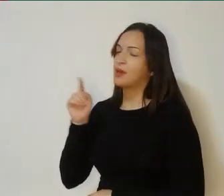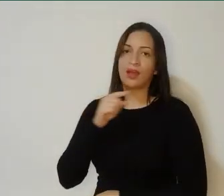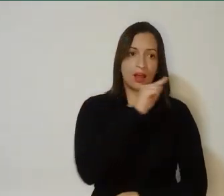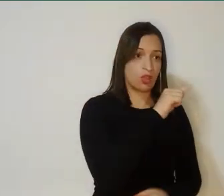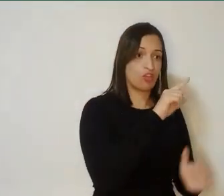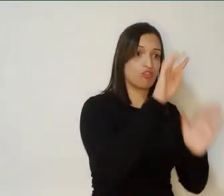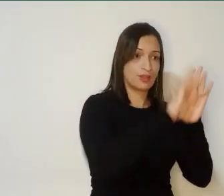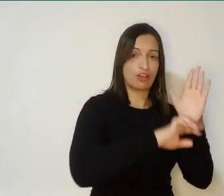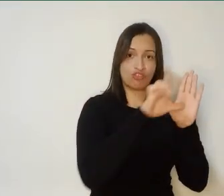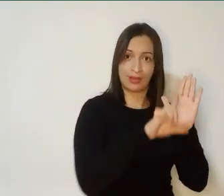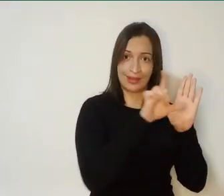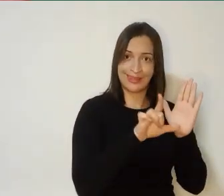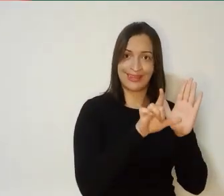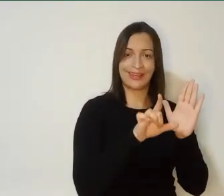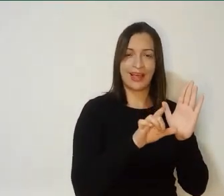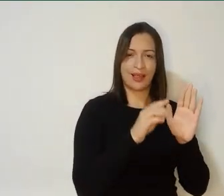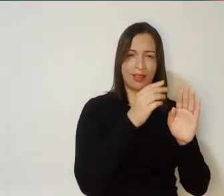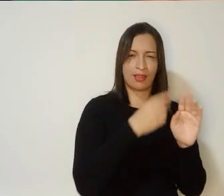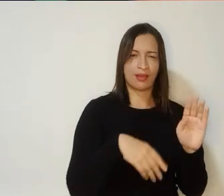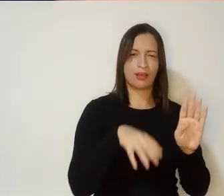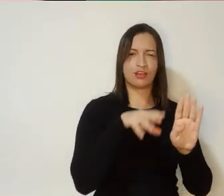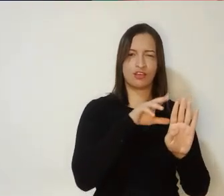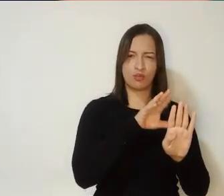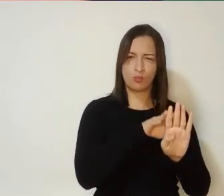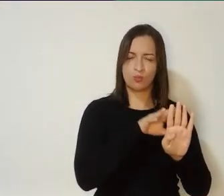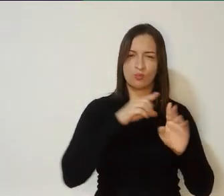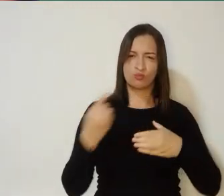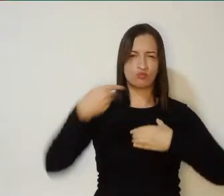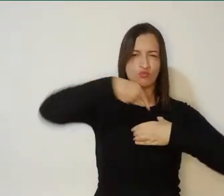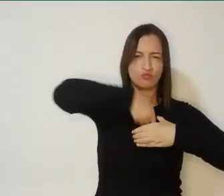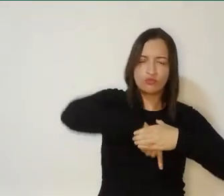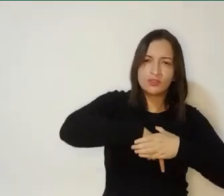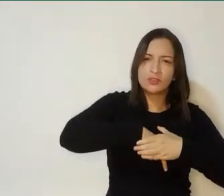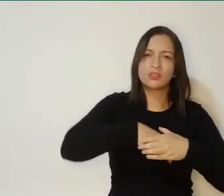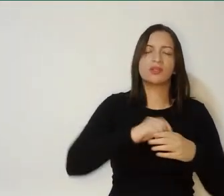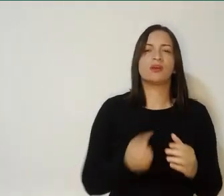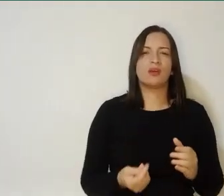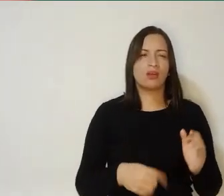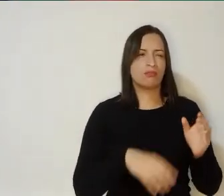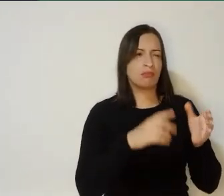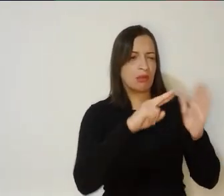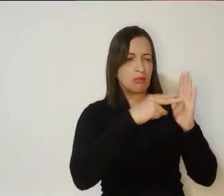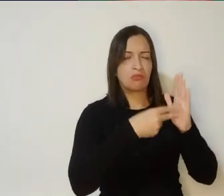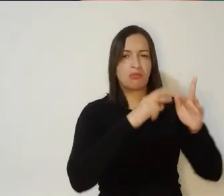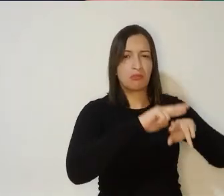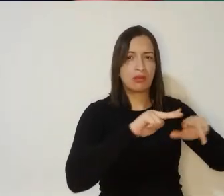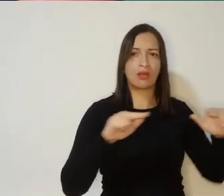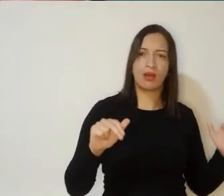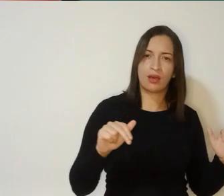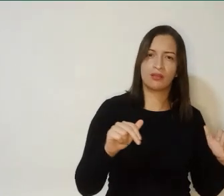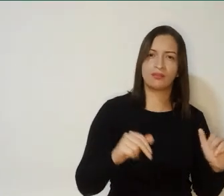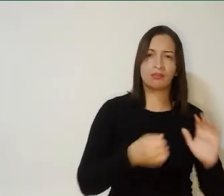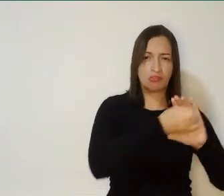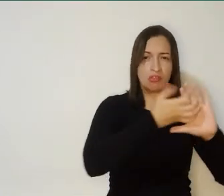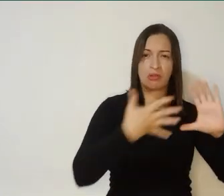Enquanto lá no texto literário a gente tem uma linguagem mais subjetiva, plurissignificada, a partir dos conceitos do próprio autor e não sei o